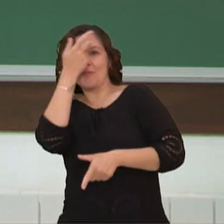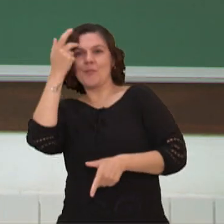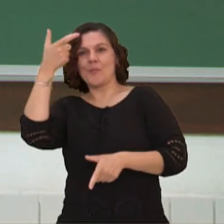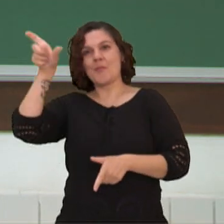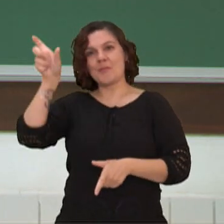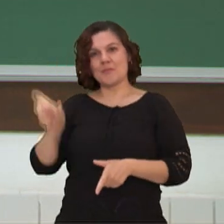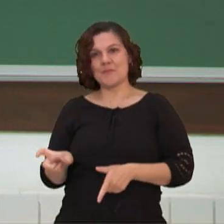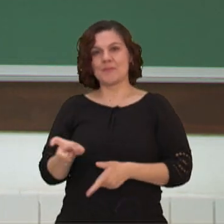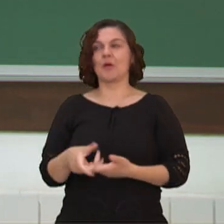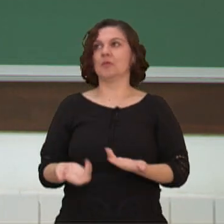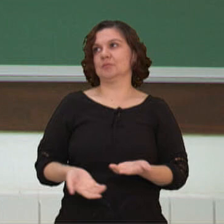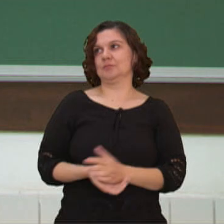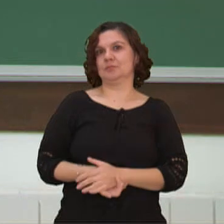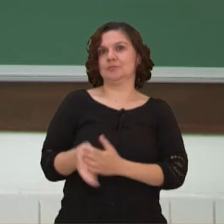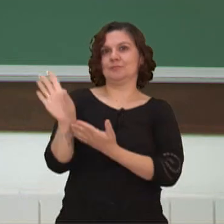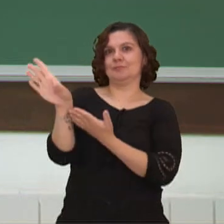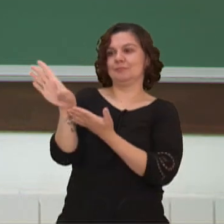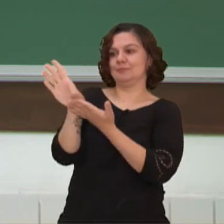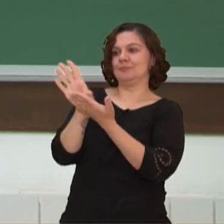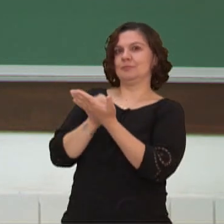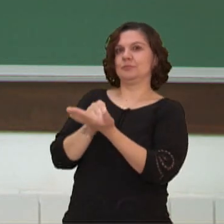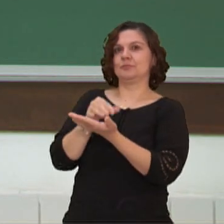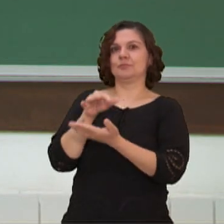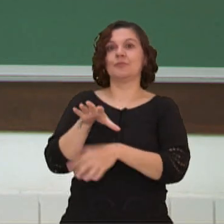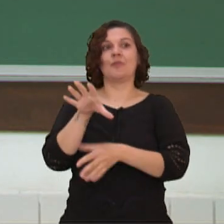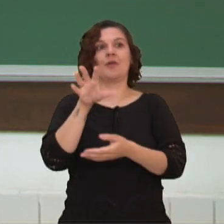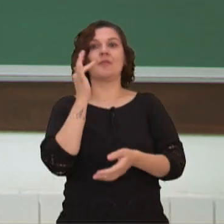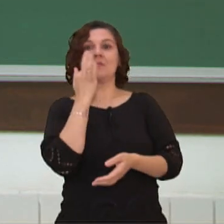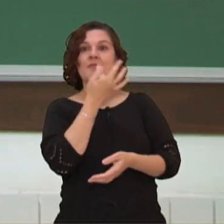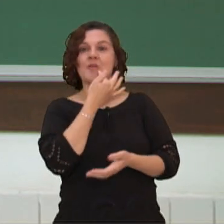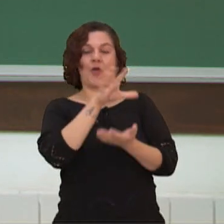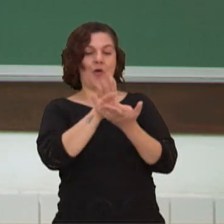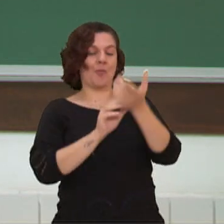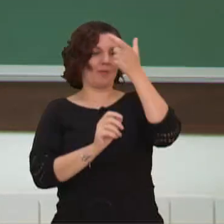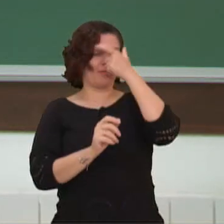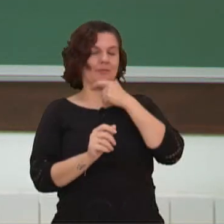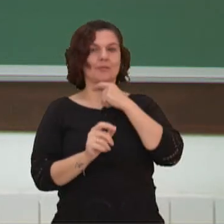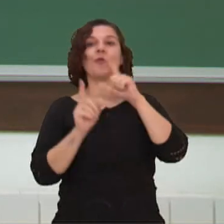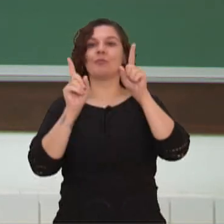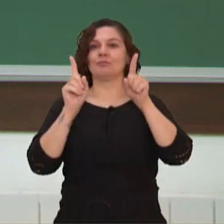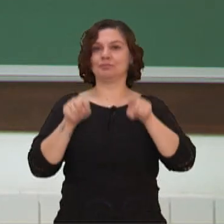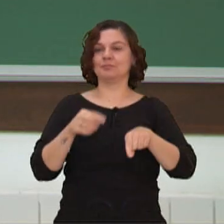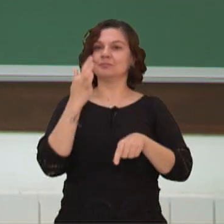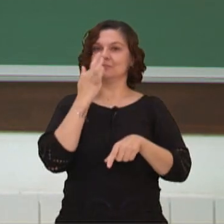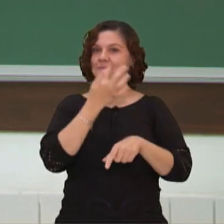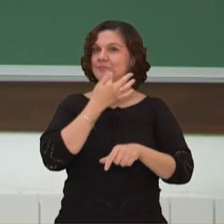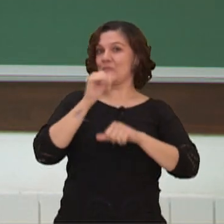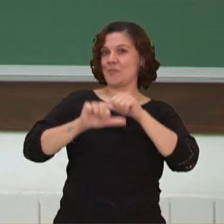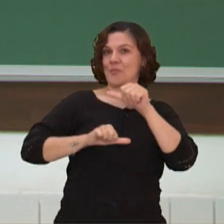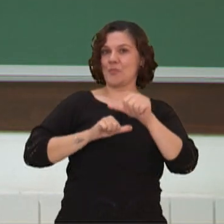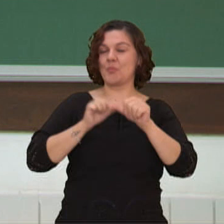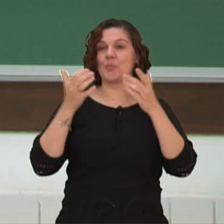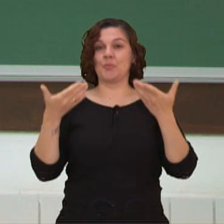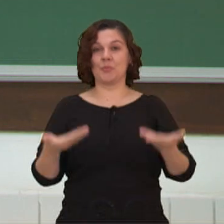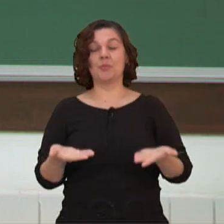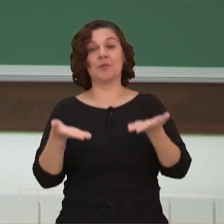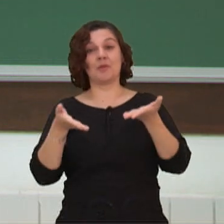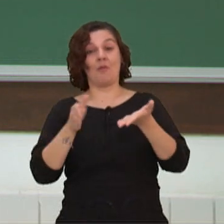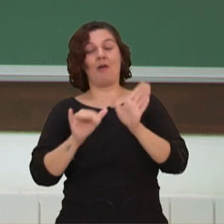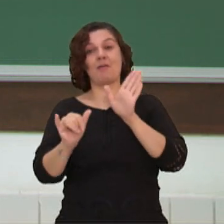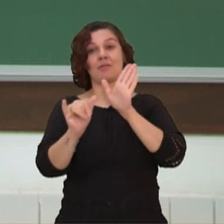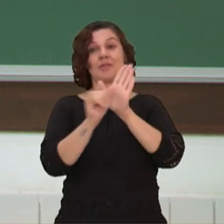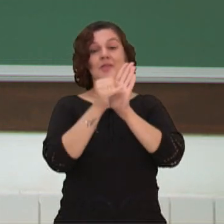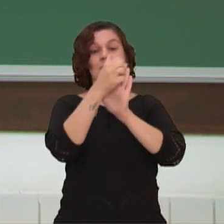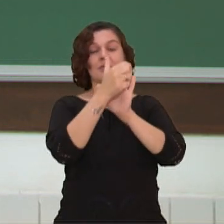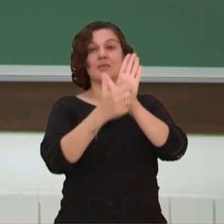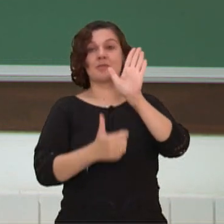pessoa. Então vamos dizer que eu copiasse o rosto da Frances. Fiquei igual a ela. Certo? É a identidade do átomo.